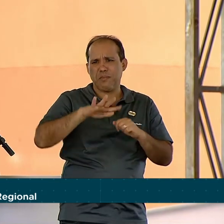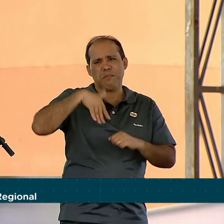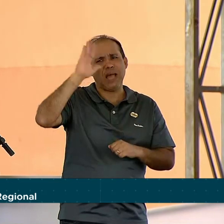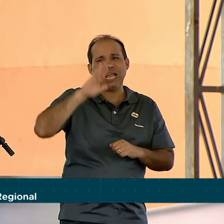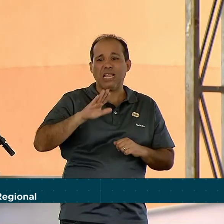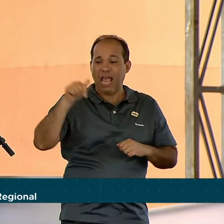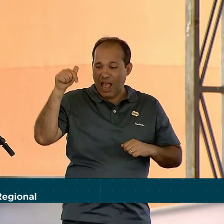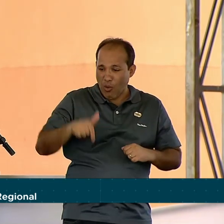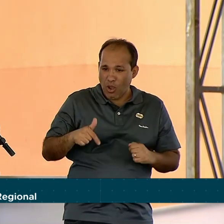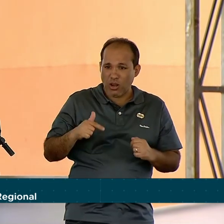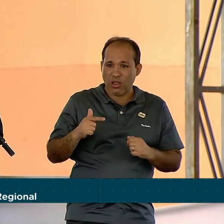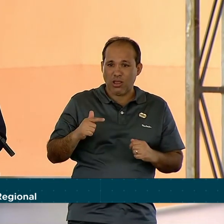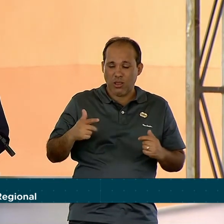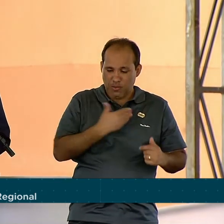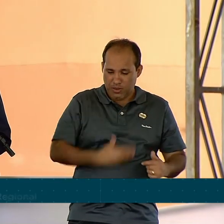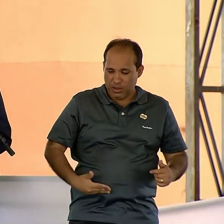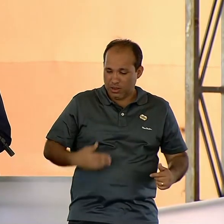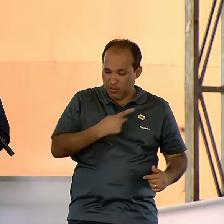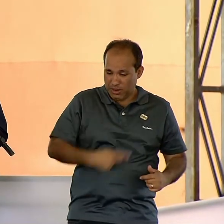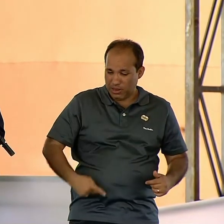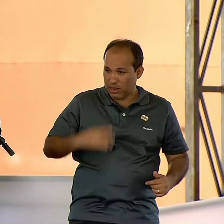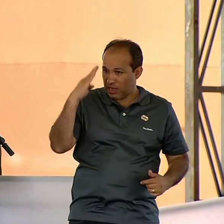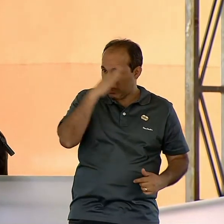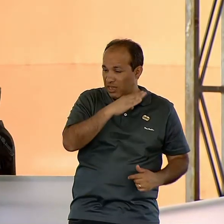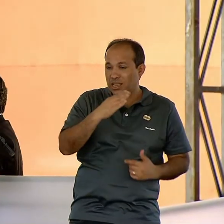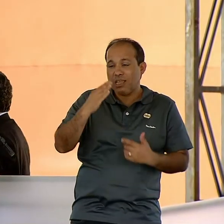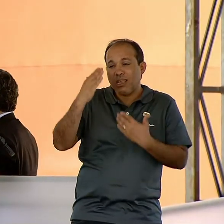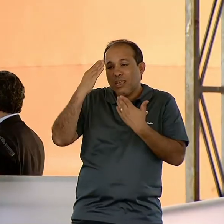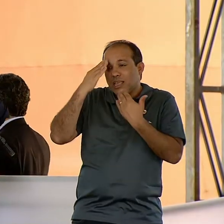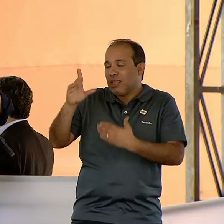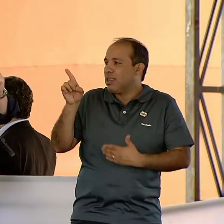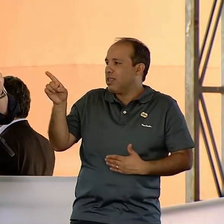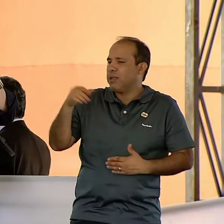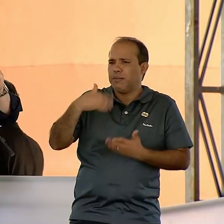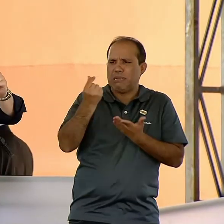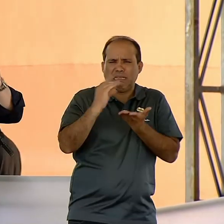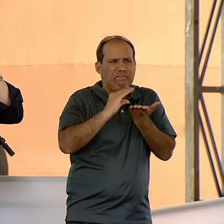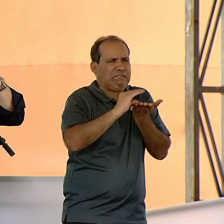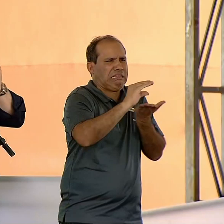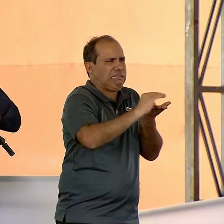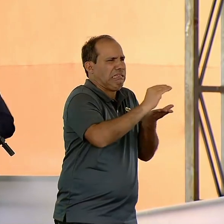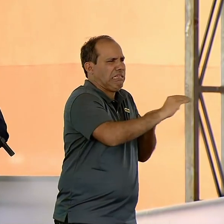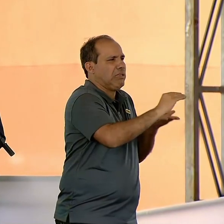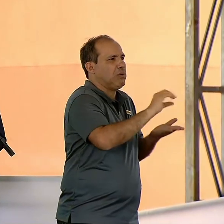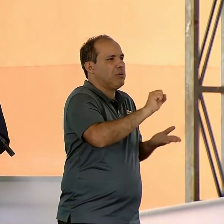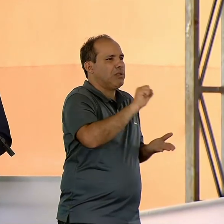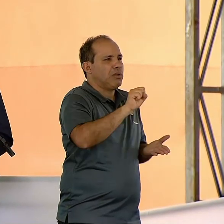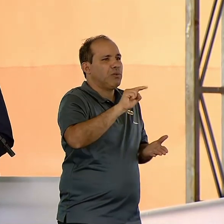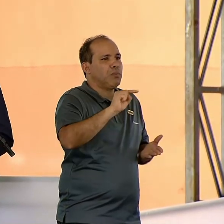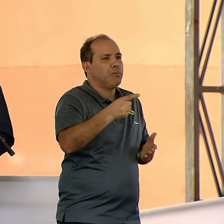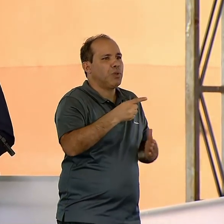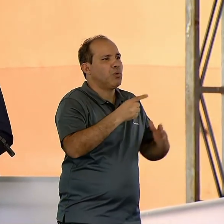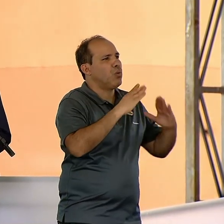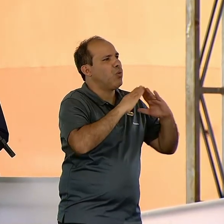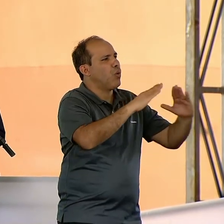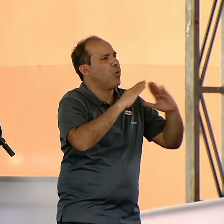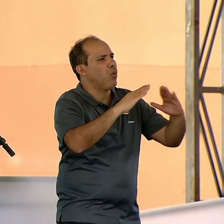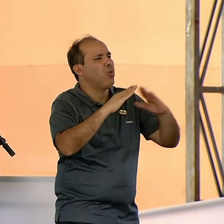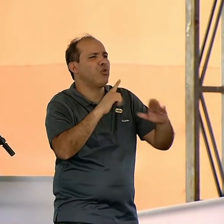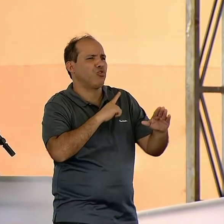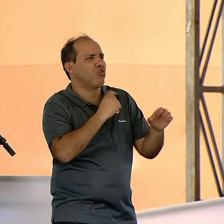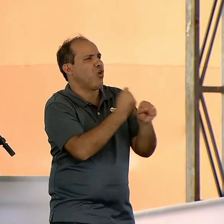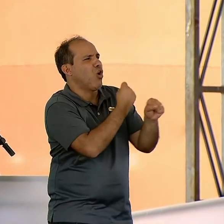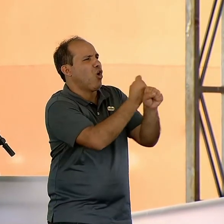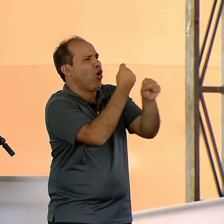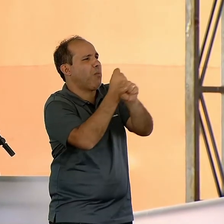dessa gestão. Graças aos recursos, mais de 88 mil unidades estão em construção em